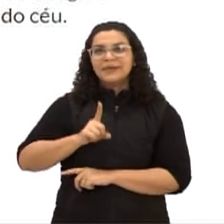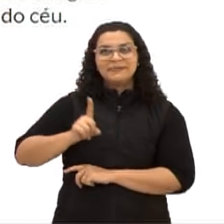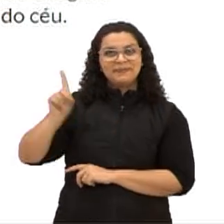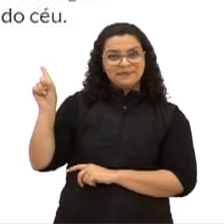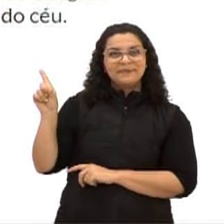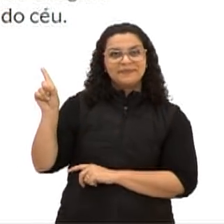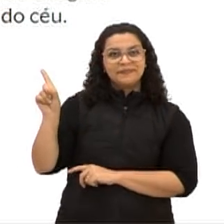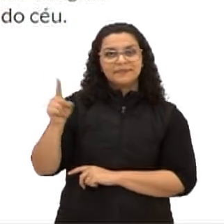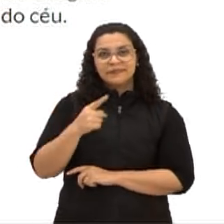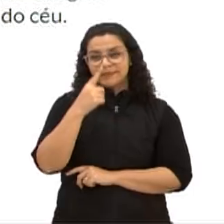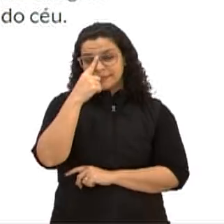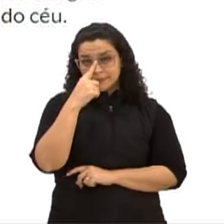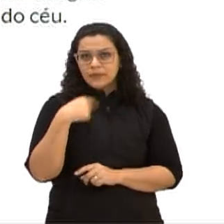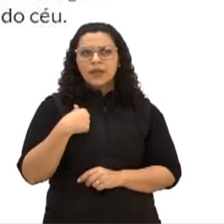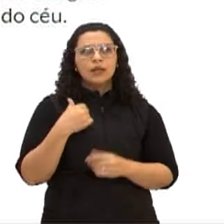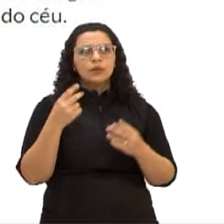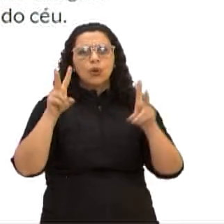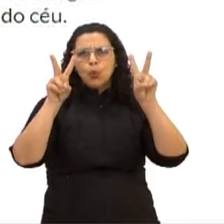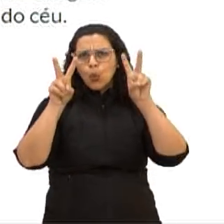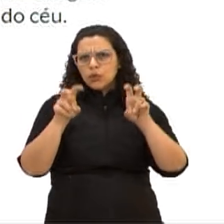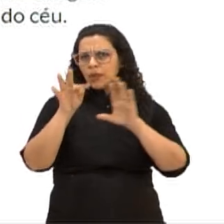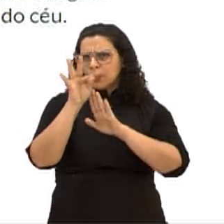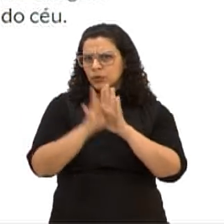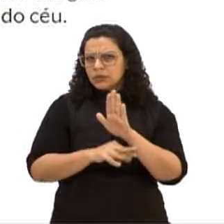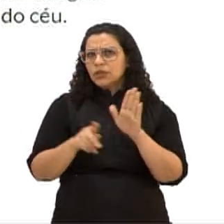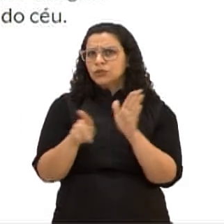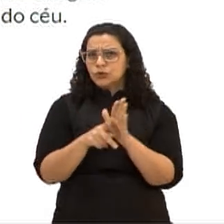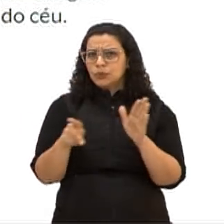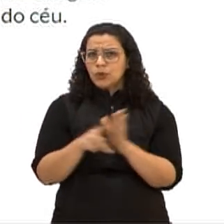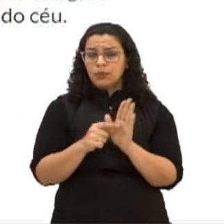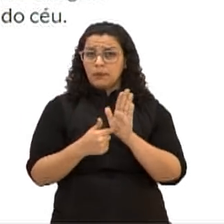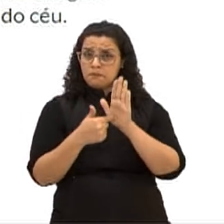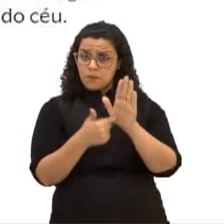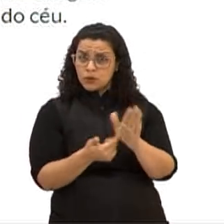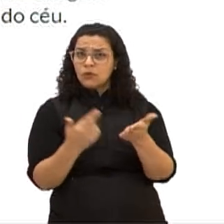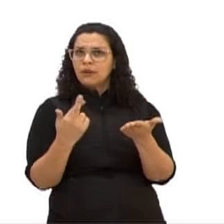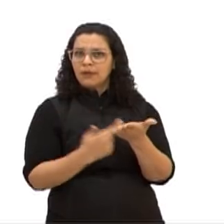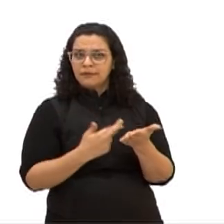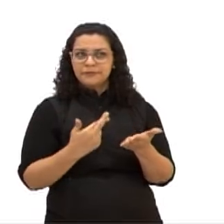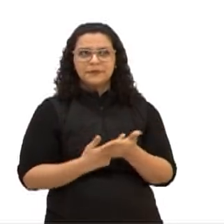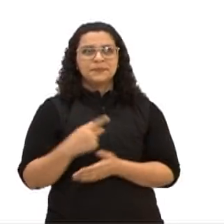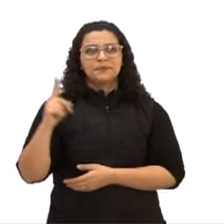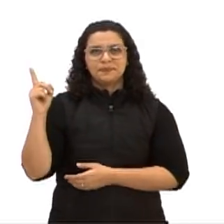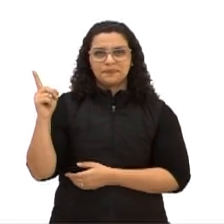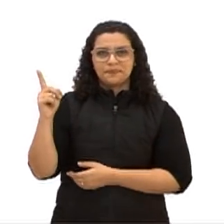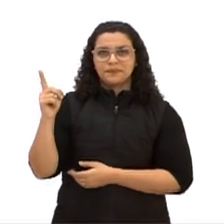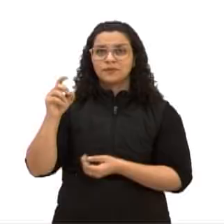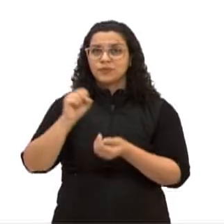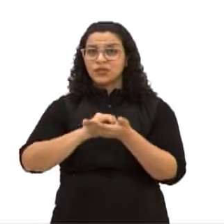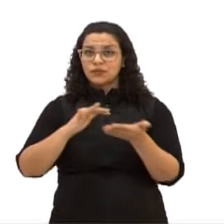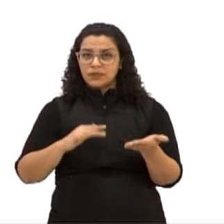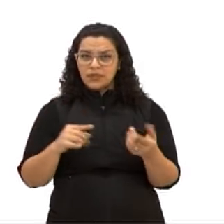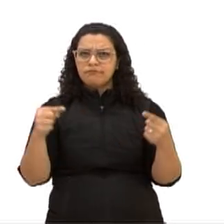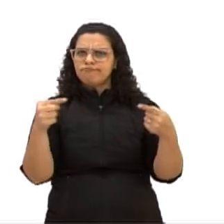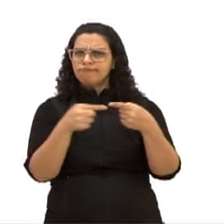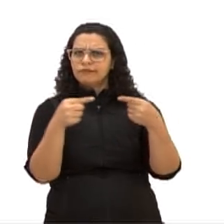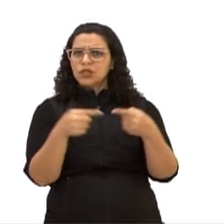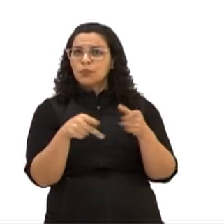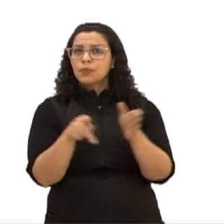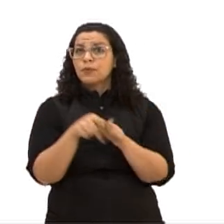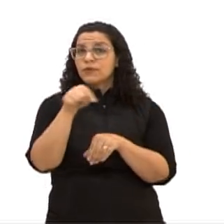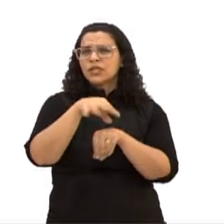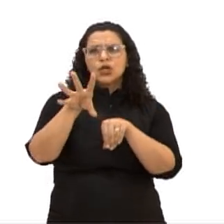da notícia ali, desse texto que foi trazido nessa revista. De acordo com os